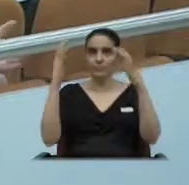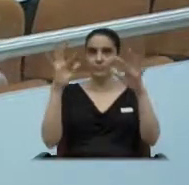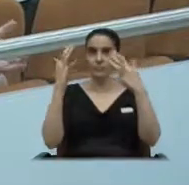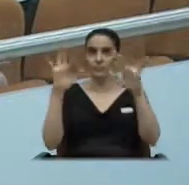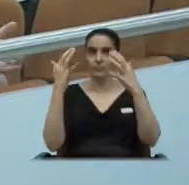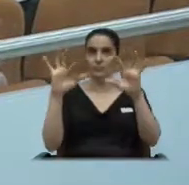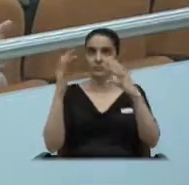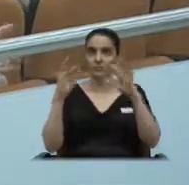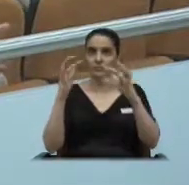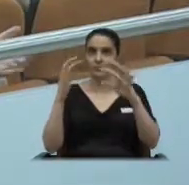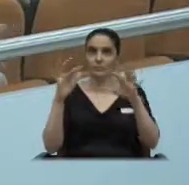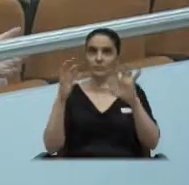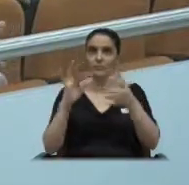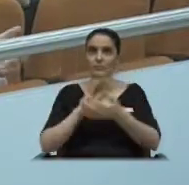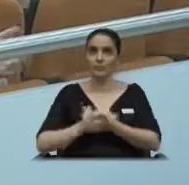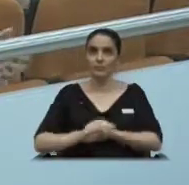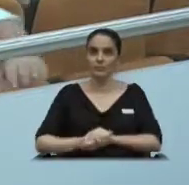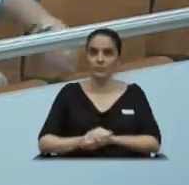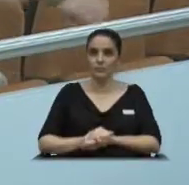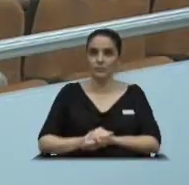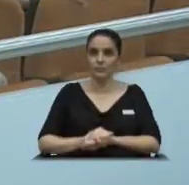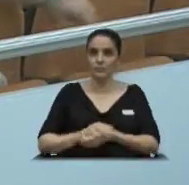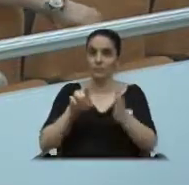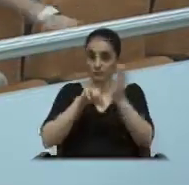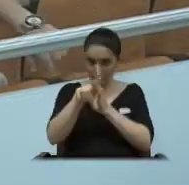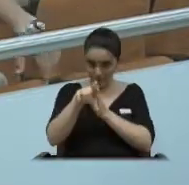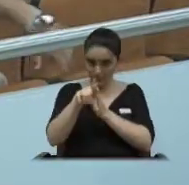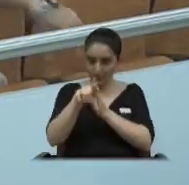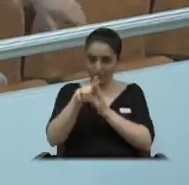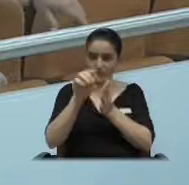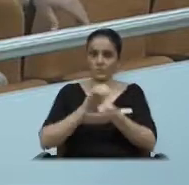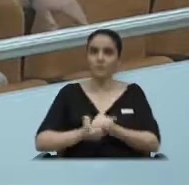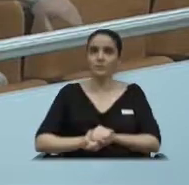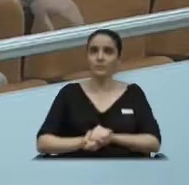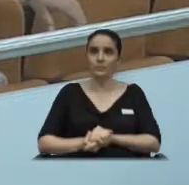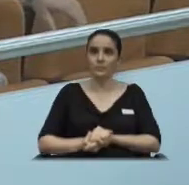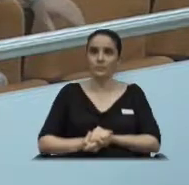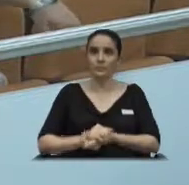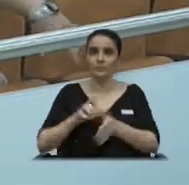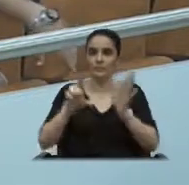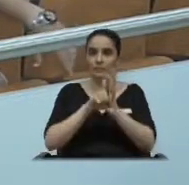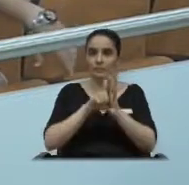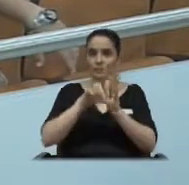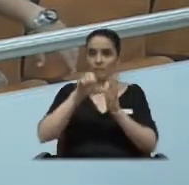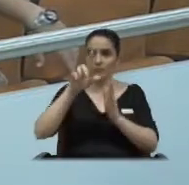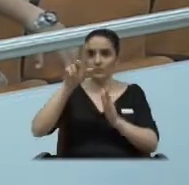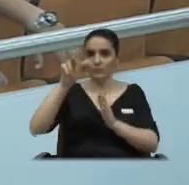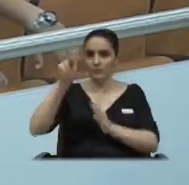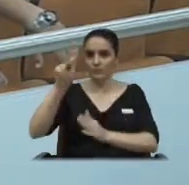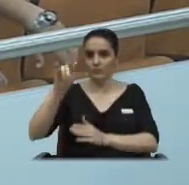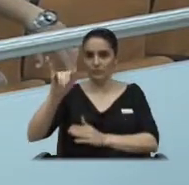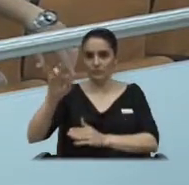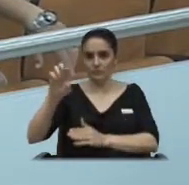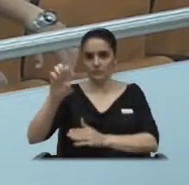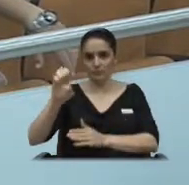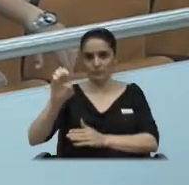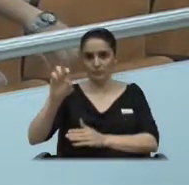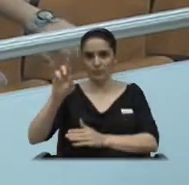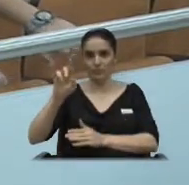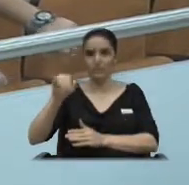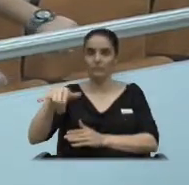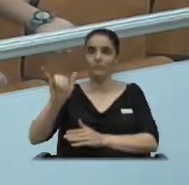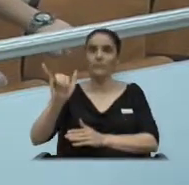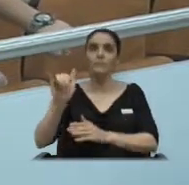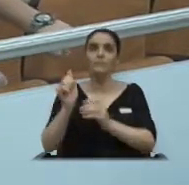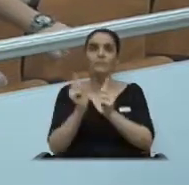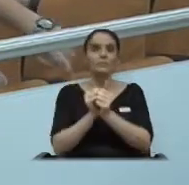Qual a pergunta, por favor? Minha pergunta. Junto com a lei do PR, cai uma lei da nobre vereadora Érica